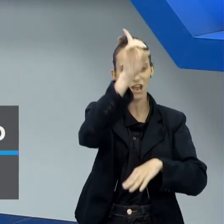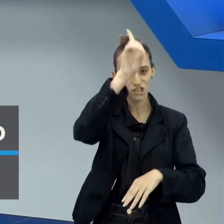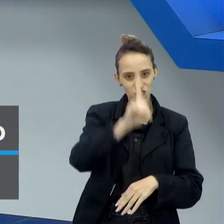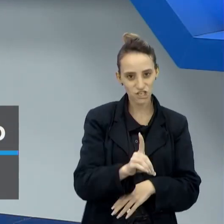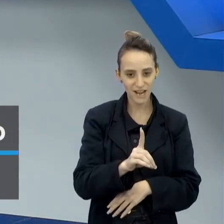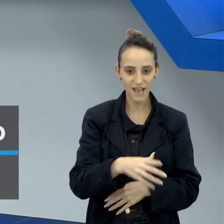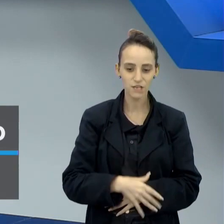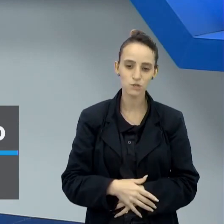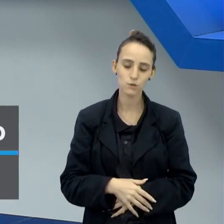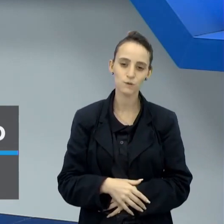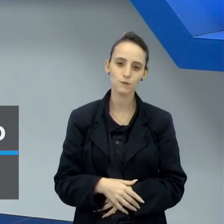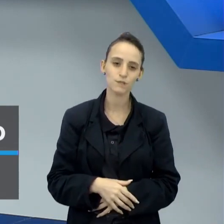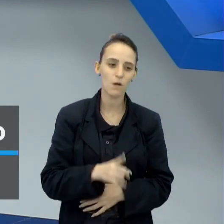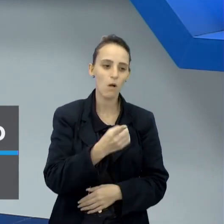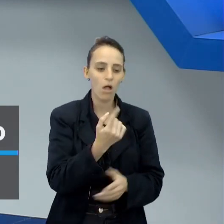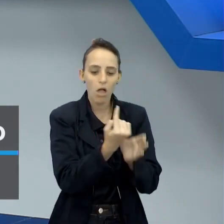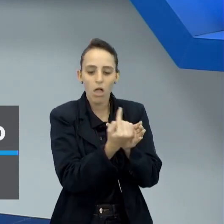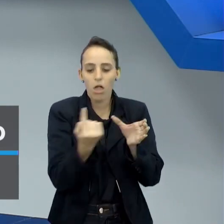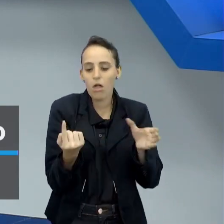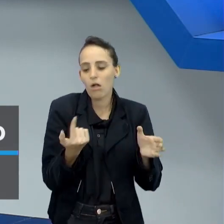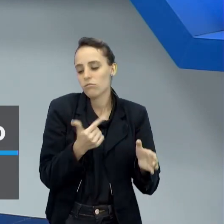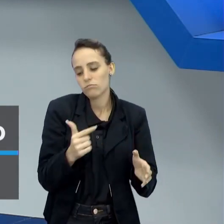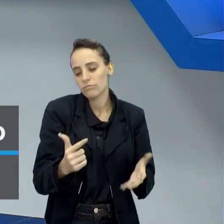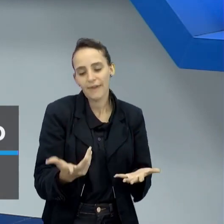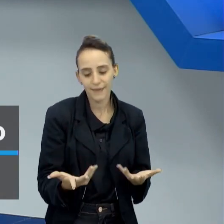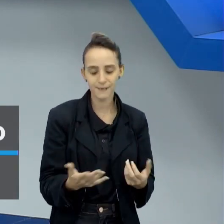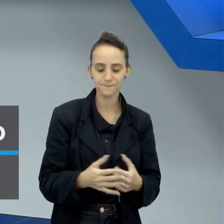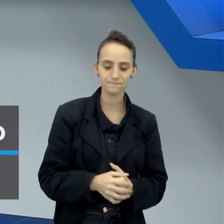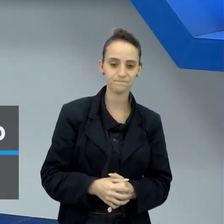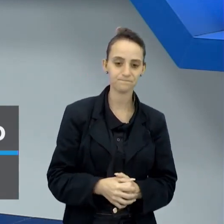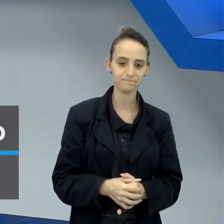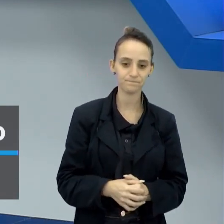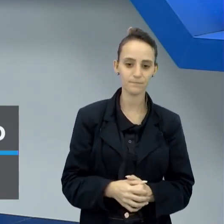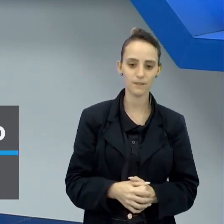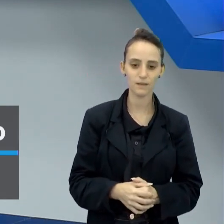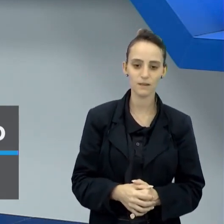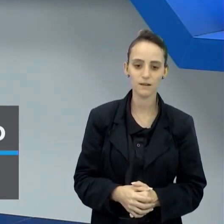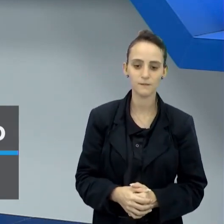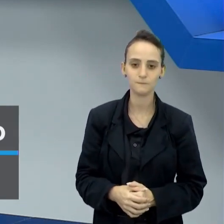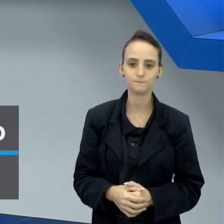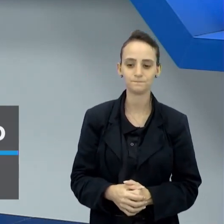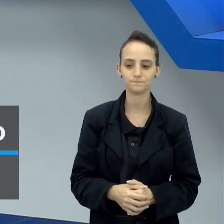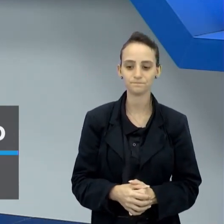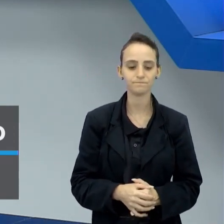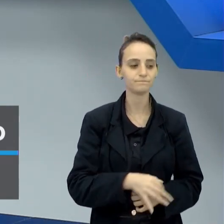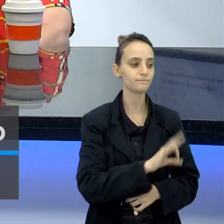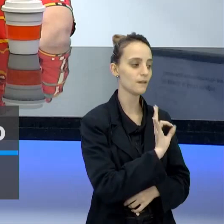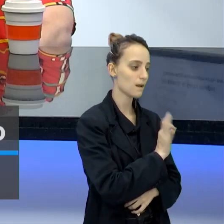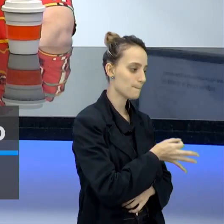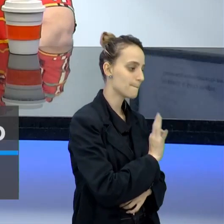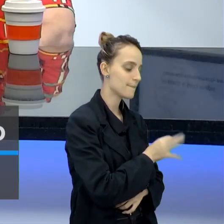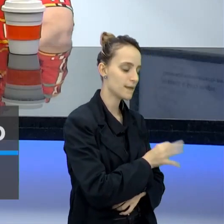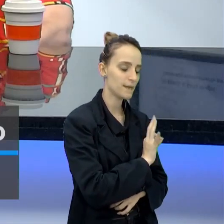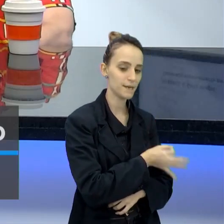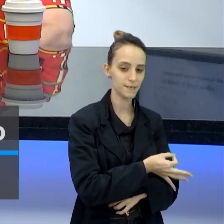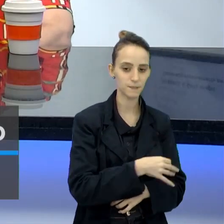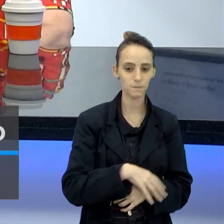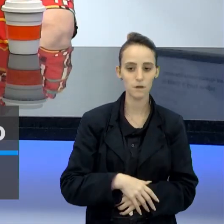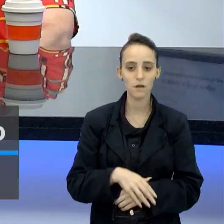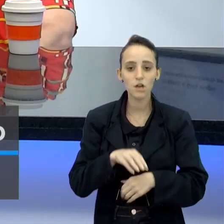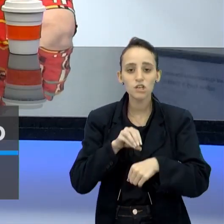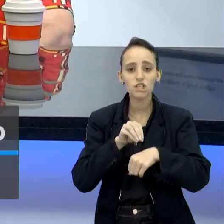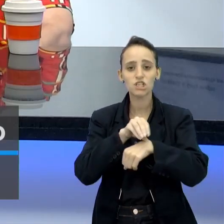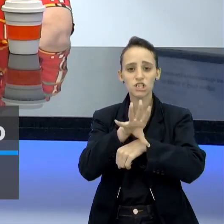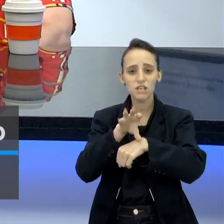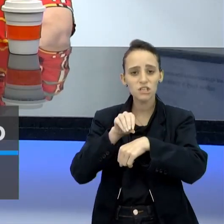seja estigmatizado, excluído e muitas vezes exterminado. Exatamente, e vale aí a dica para